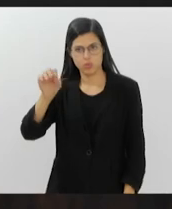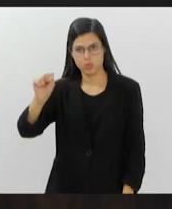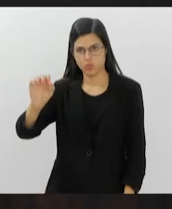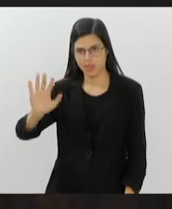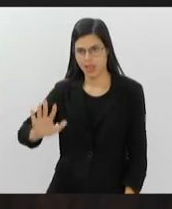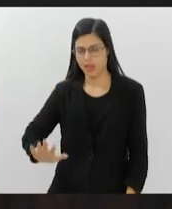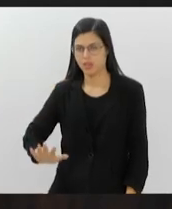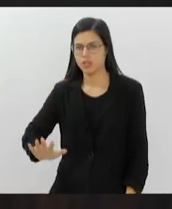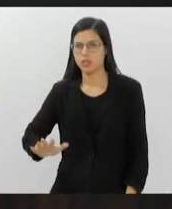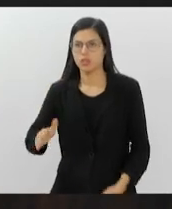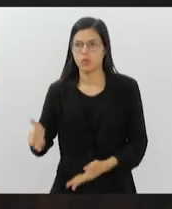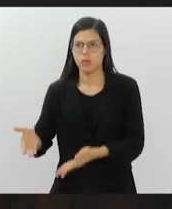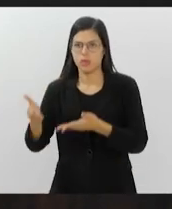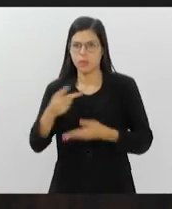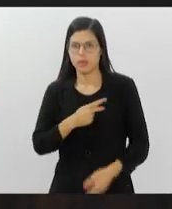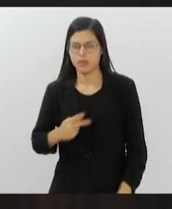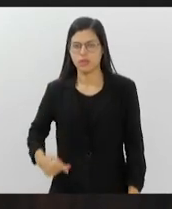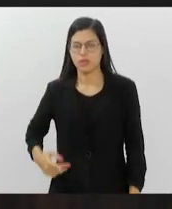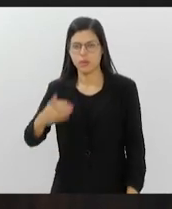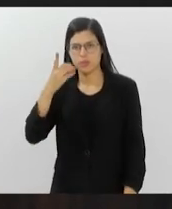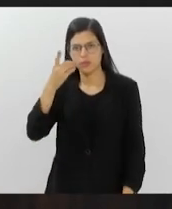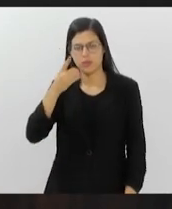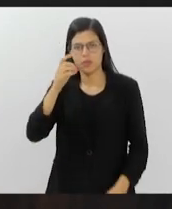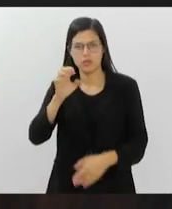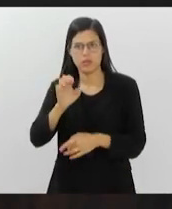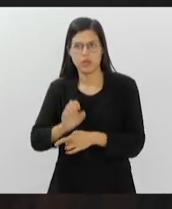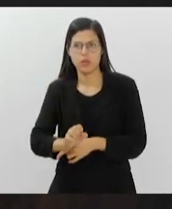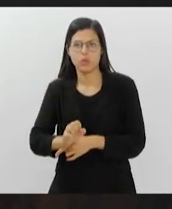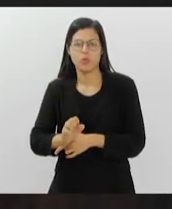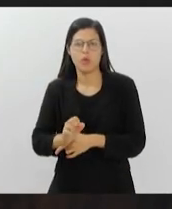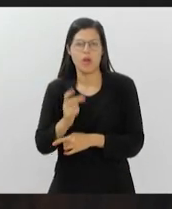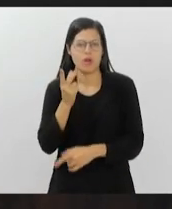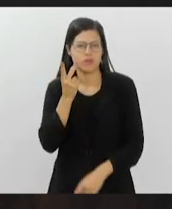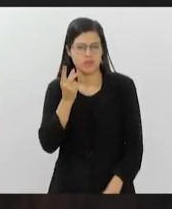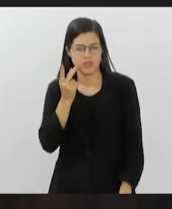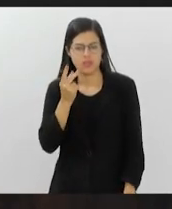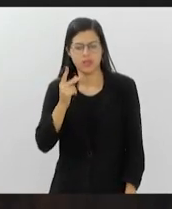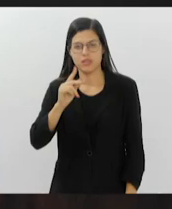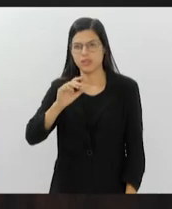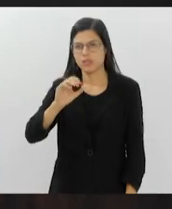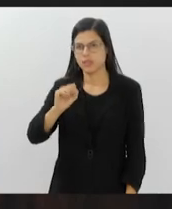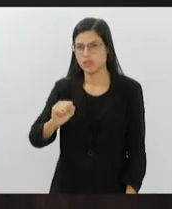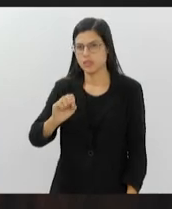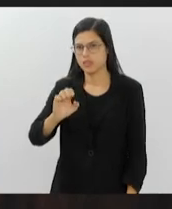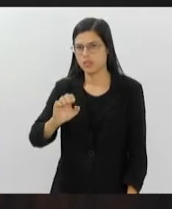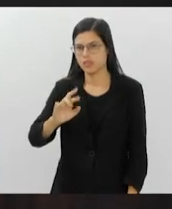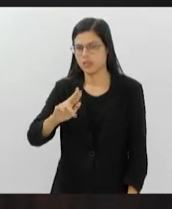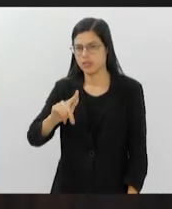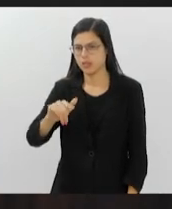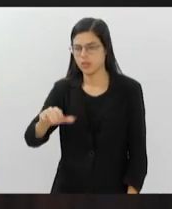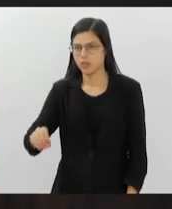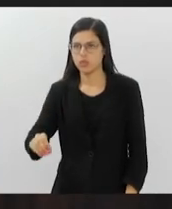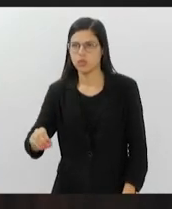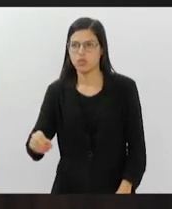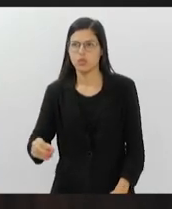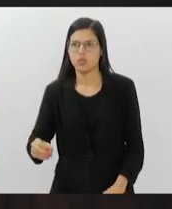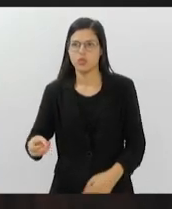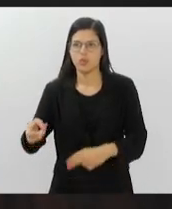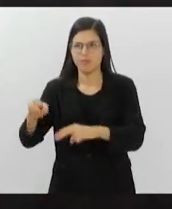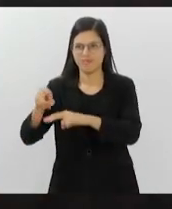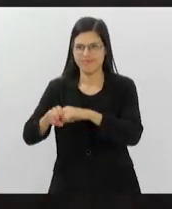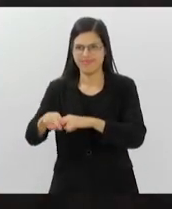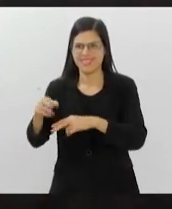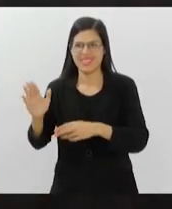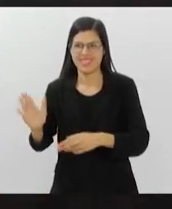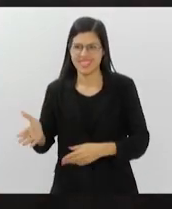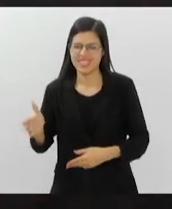o presidente da UNALI, deputado estadual pelo estado do Ceará, o senhor Sérgio Aguiar, já para sentar-se ao meu lado, mas já está ao meu lado.